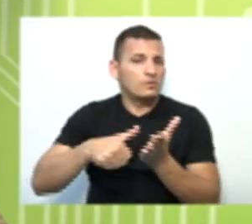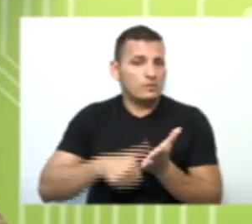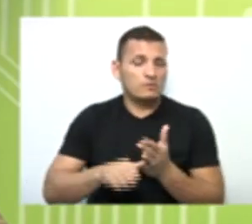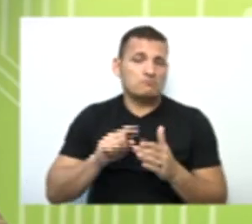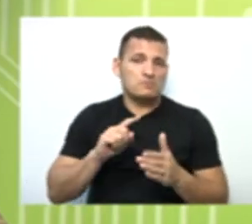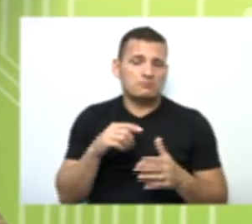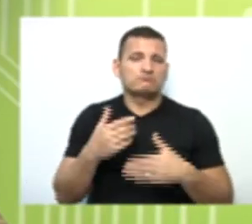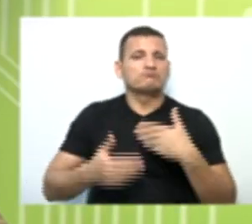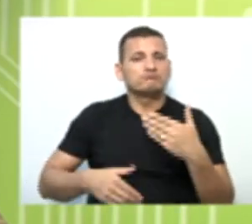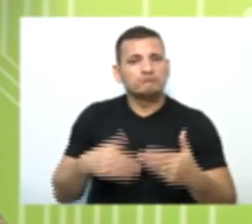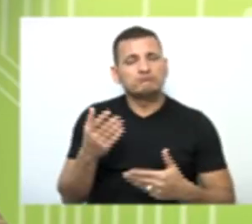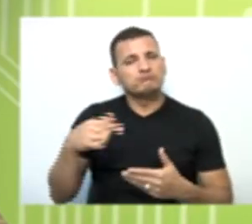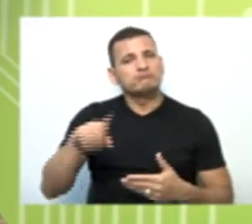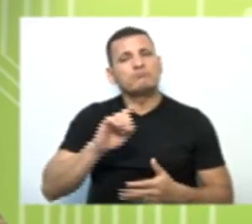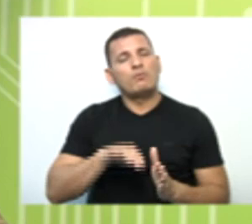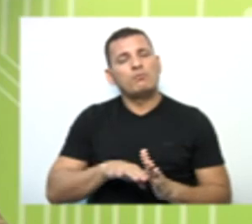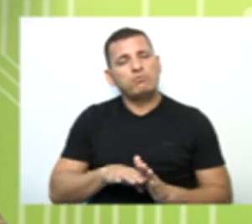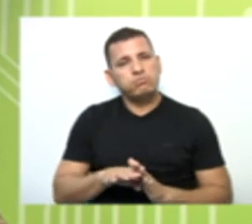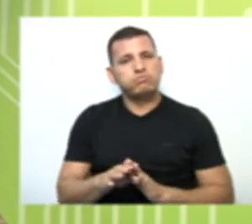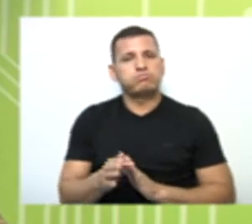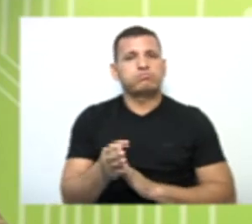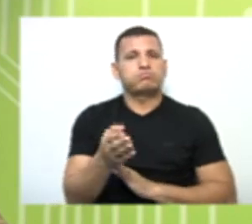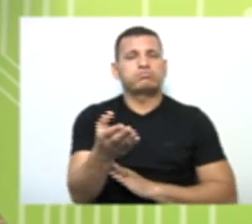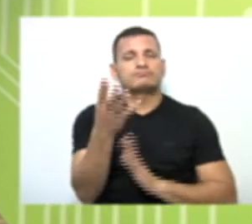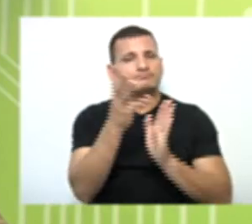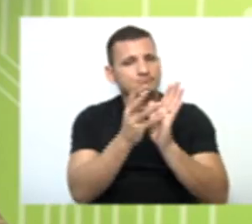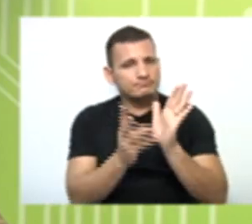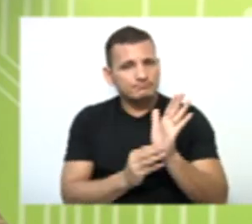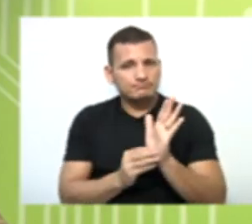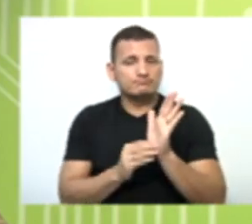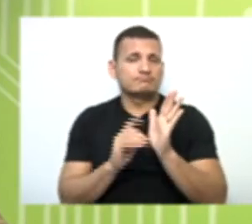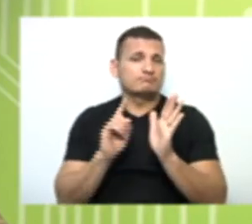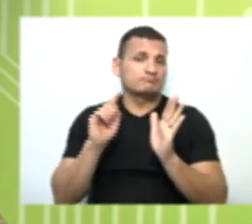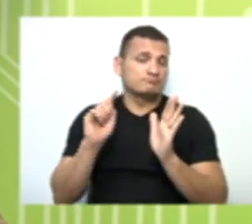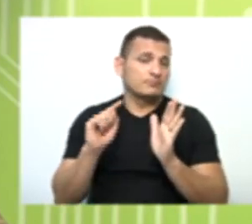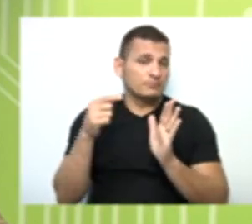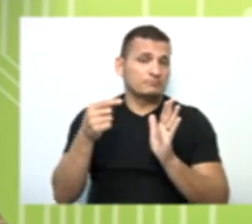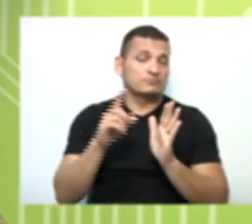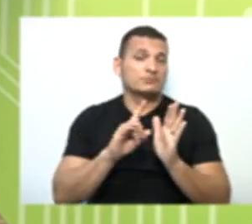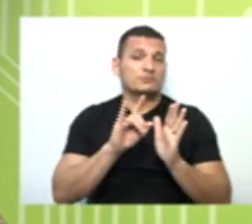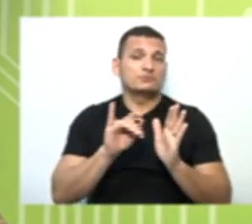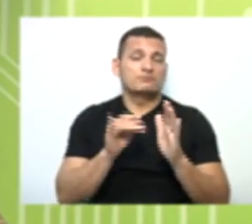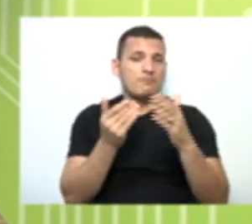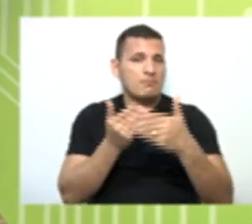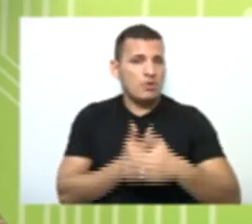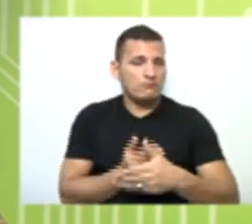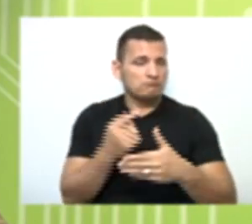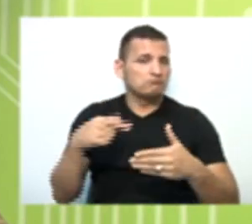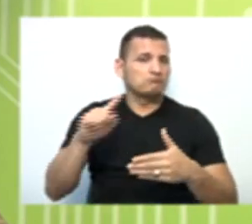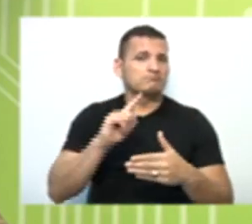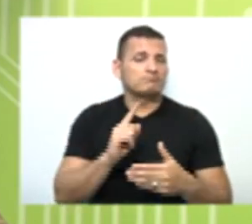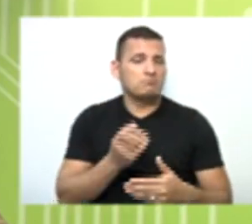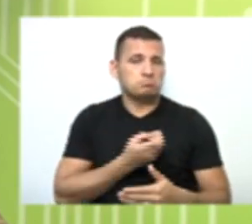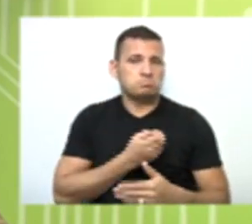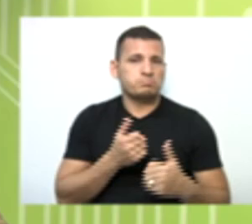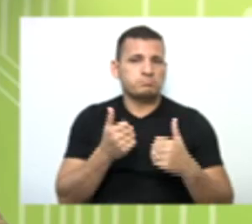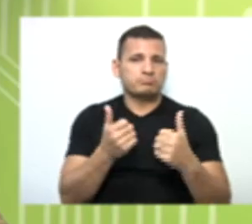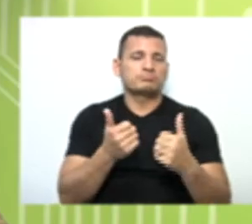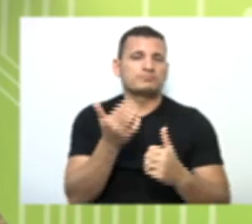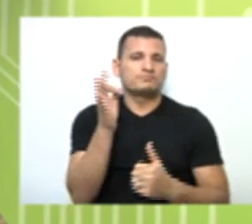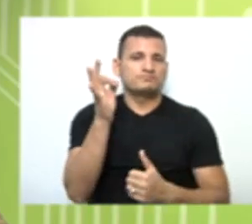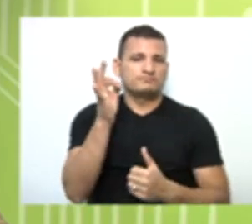vocês vão se familiarizando com o conteúdo e com certeza lá no dia da prova todos vão tirar um 10, né, professor